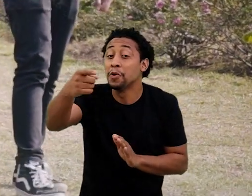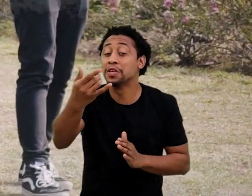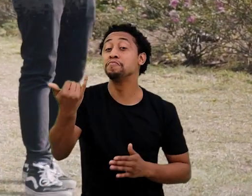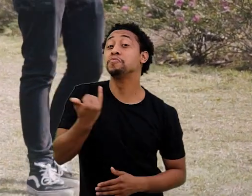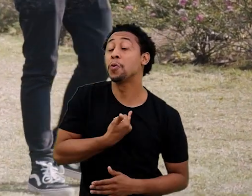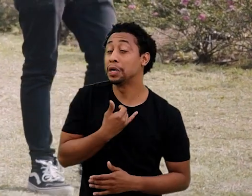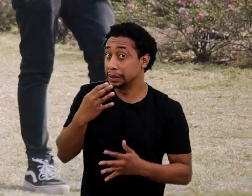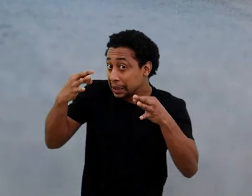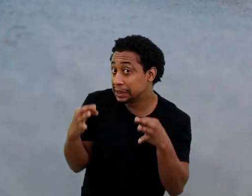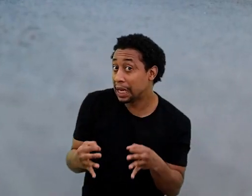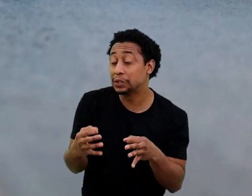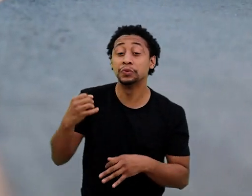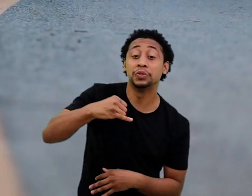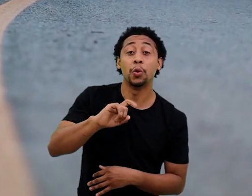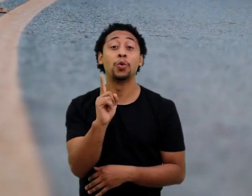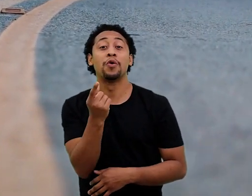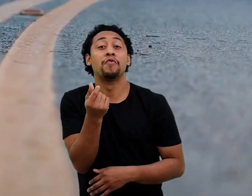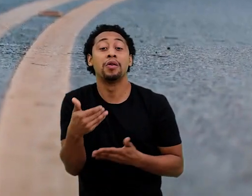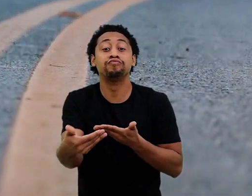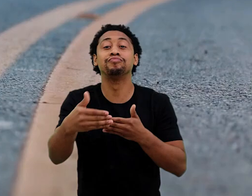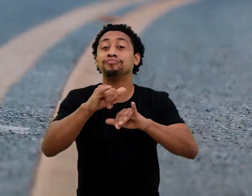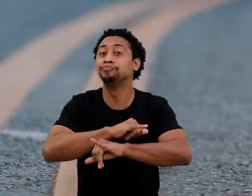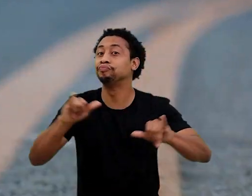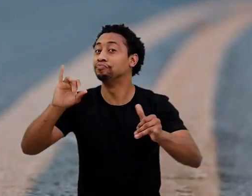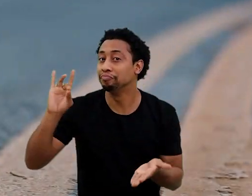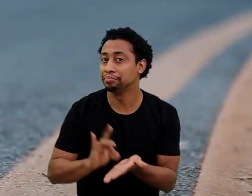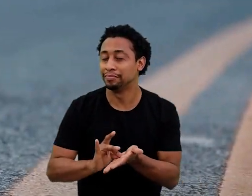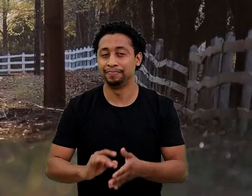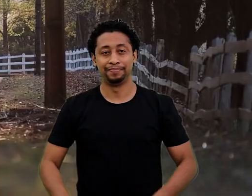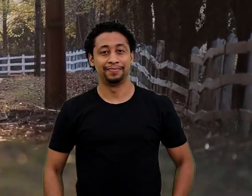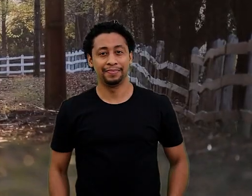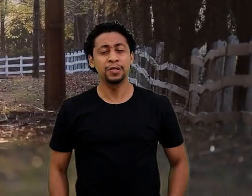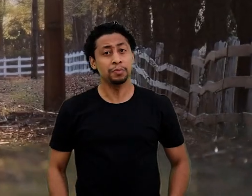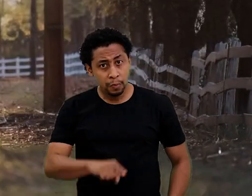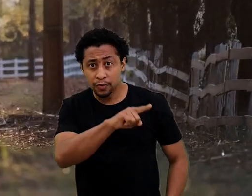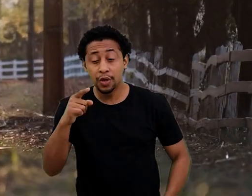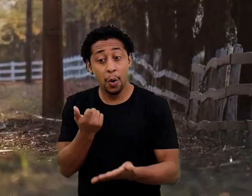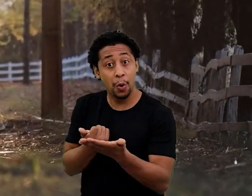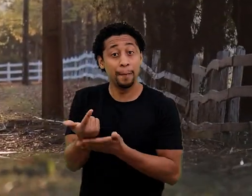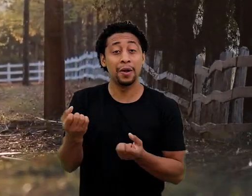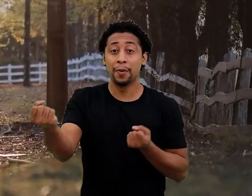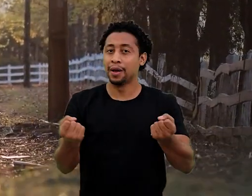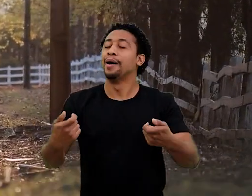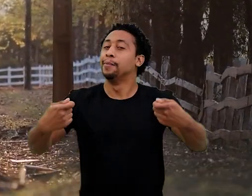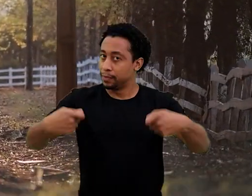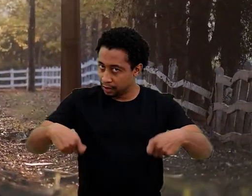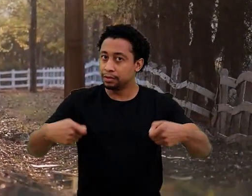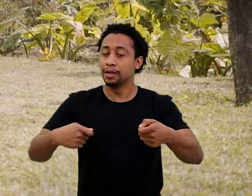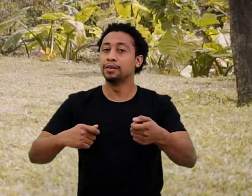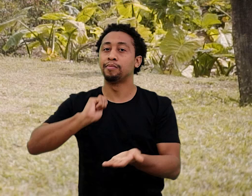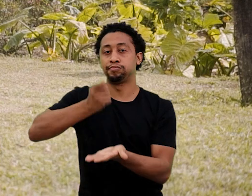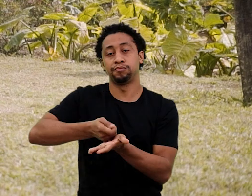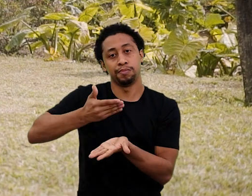errei aí na área dos comentários quando vocês verem os preços oficiais. Para fazer o melhor negócio, sem dúvida nenhuma, você precisa do melhor plano de